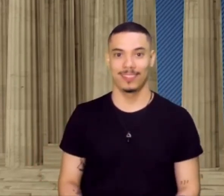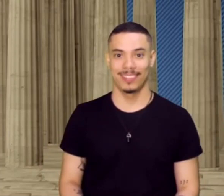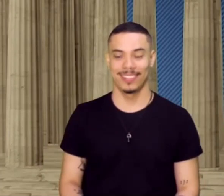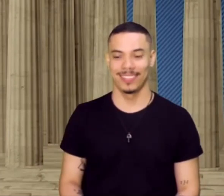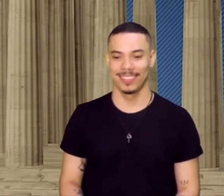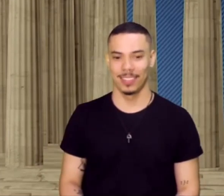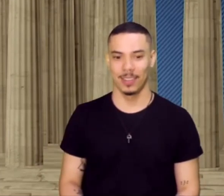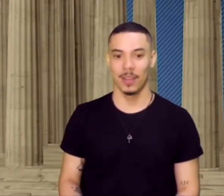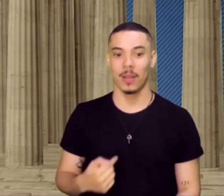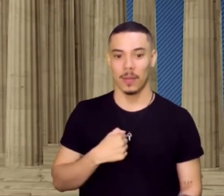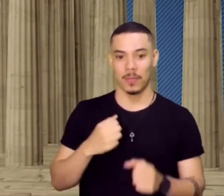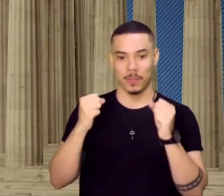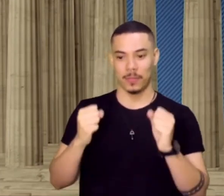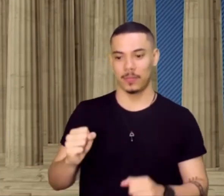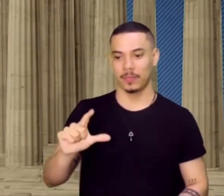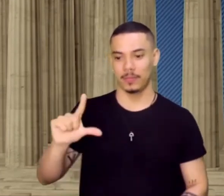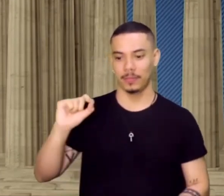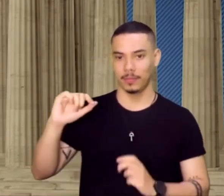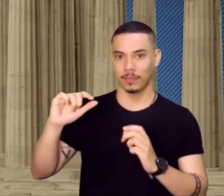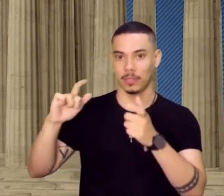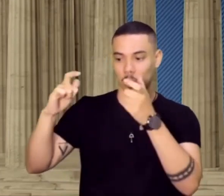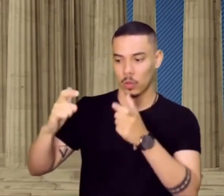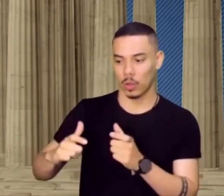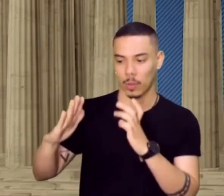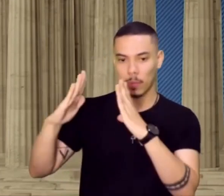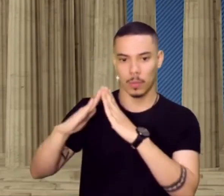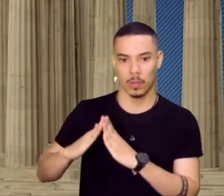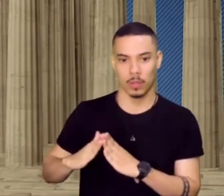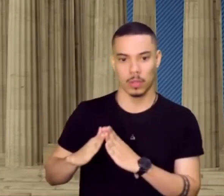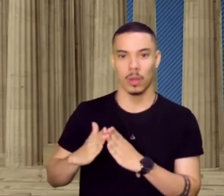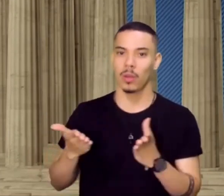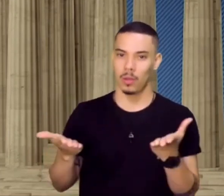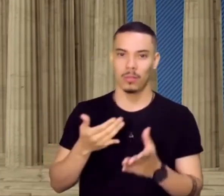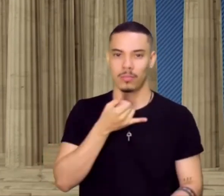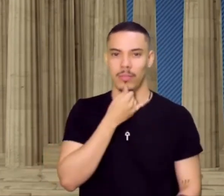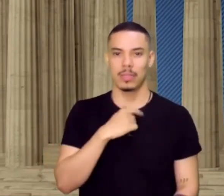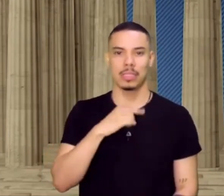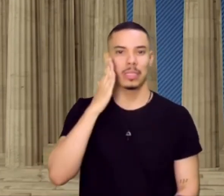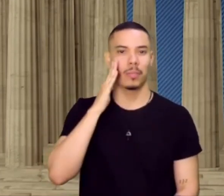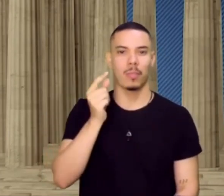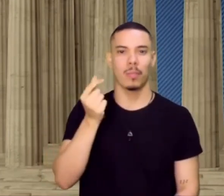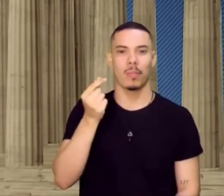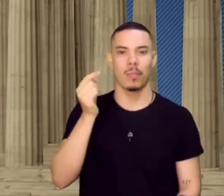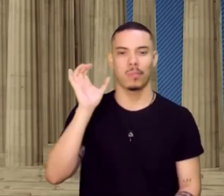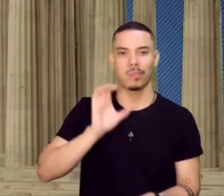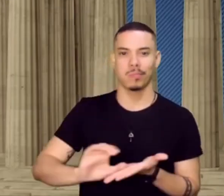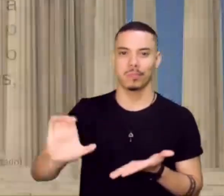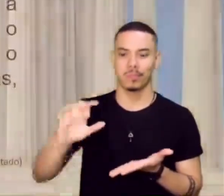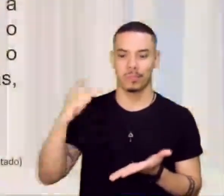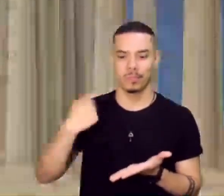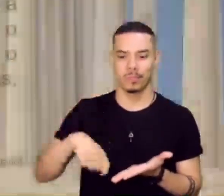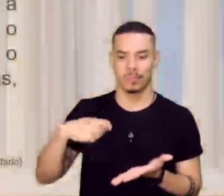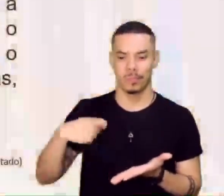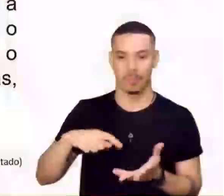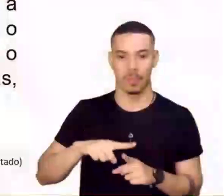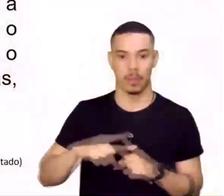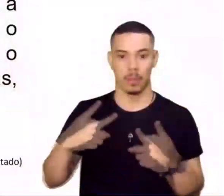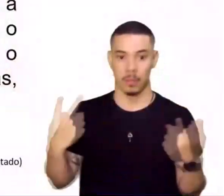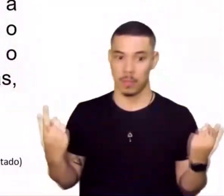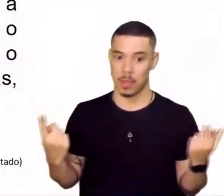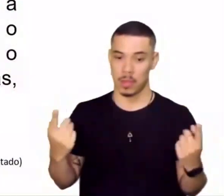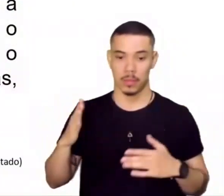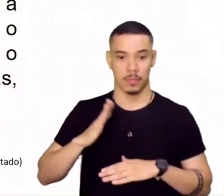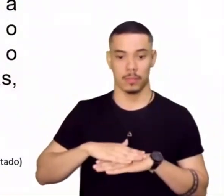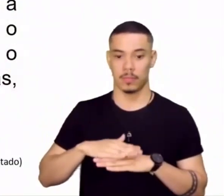Posso escolher o local de moradia, conforme hoje, infelizmente, tem a questão do financeiro, mas entra se você tem